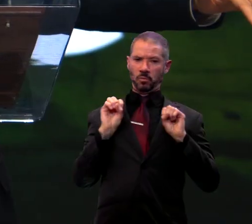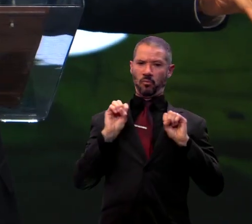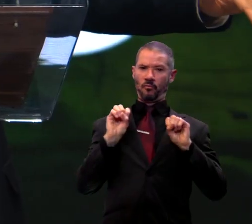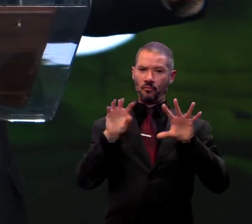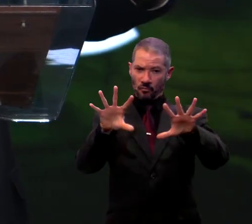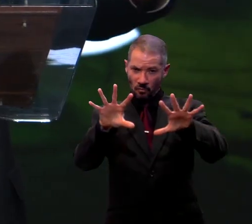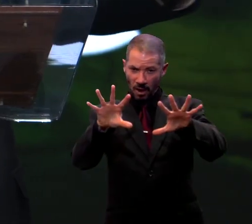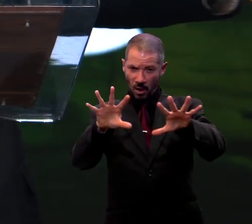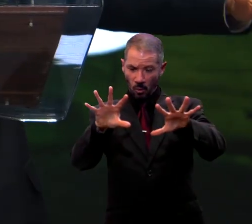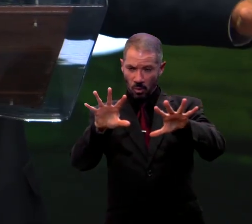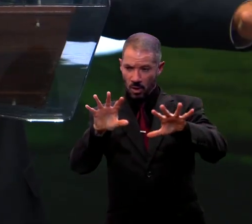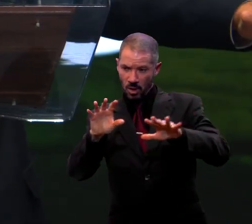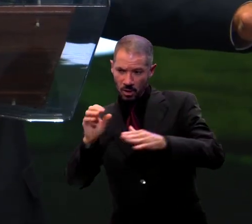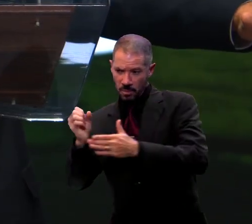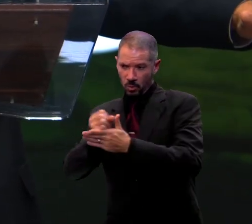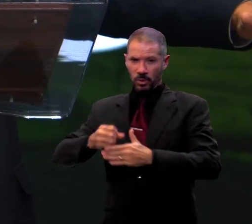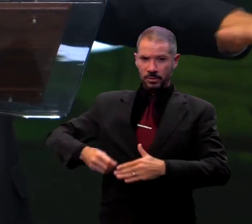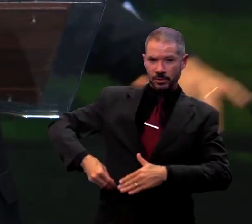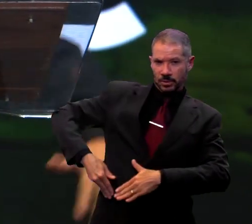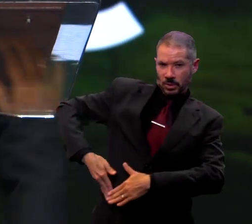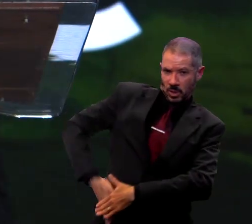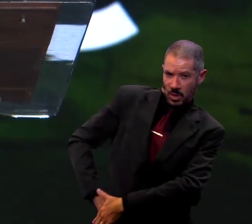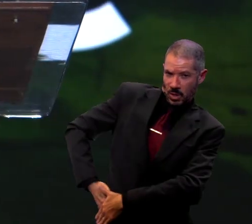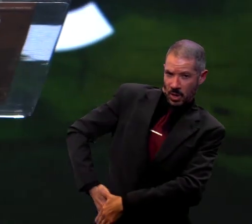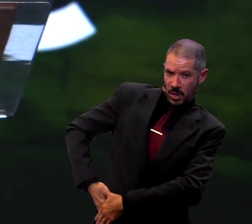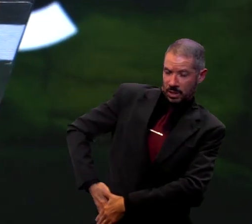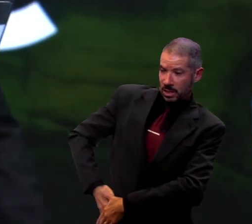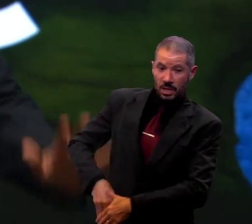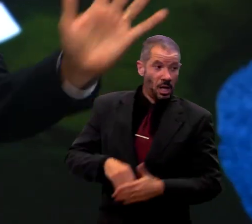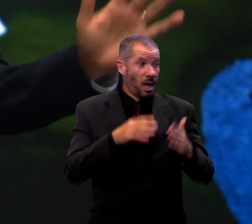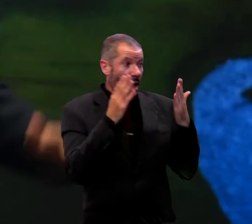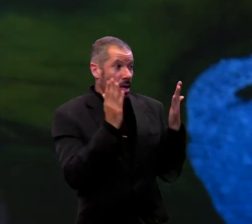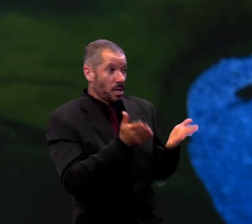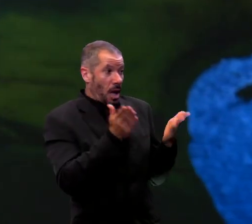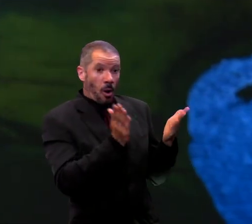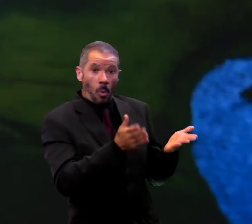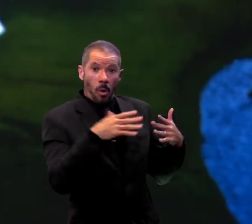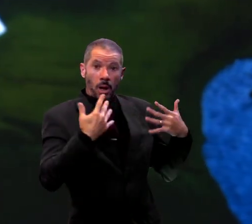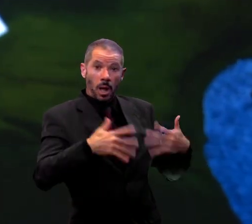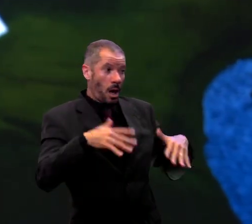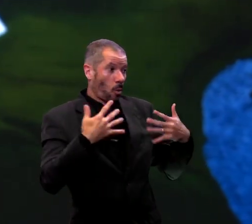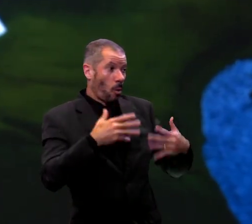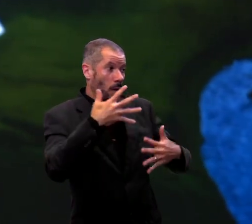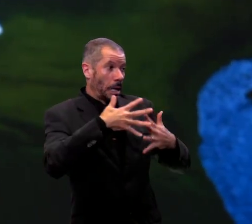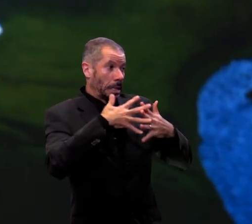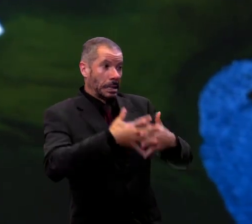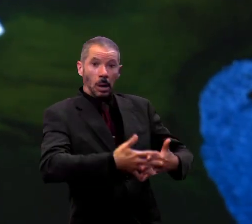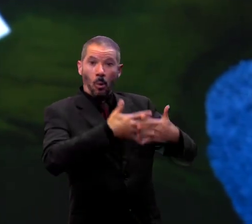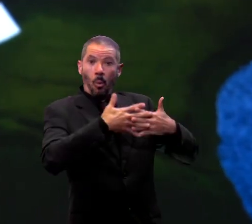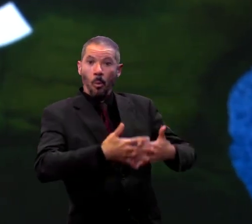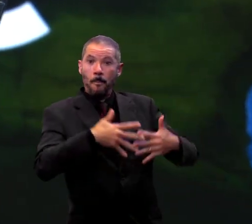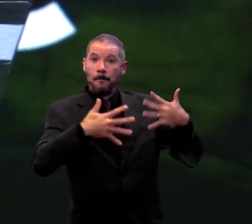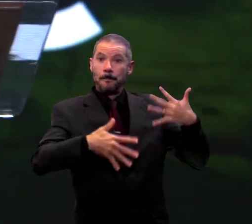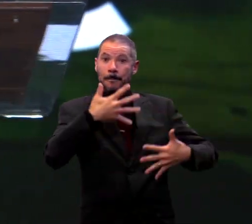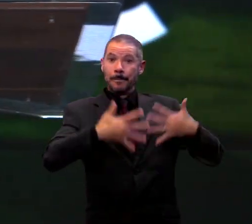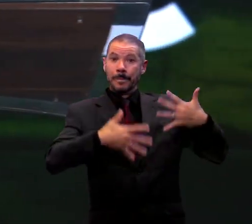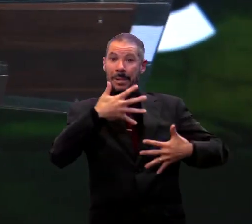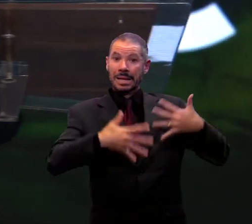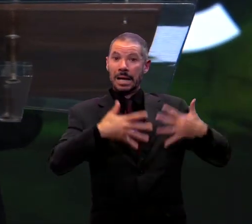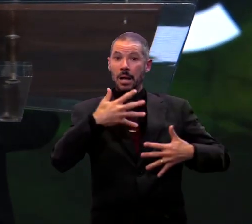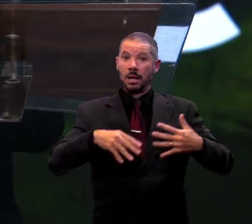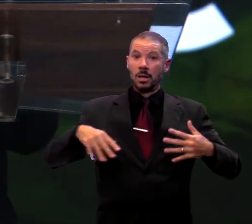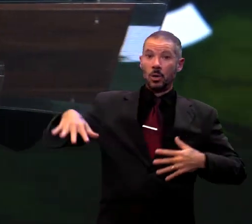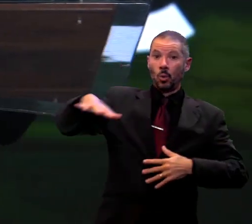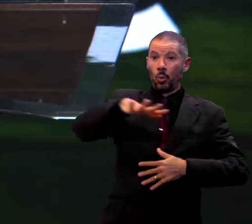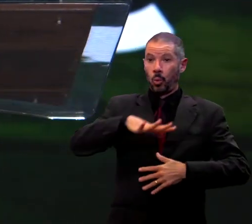em linha, pegou nossa carteira, e a gente falou: e agora? Agora vai complicar. E a gente estava ali, todo mundo